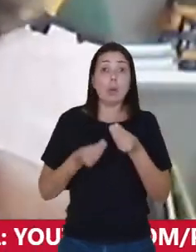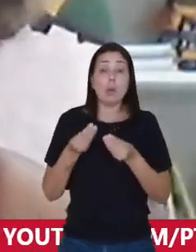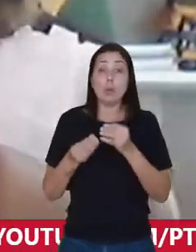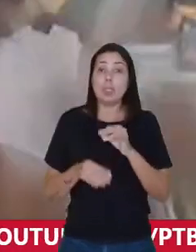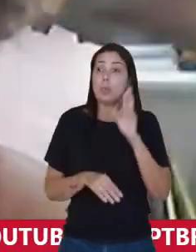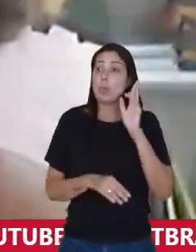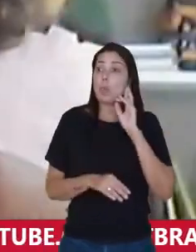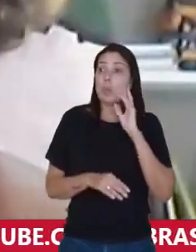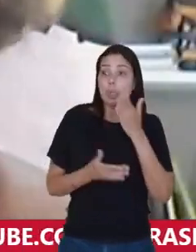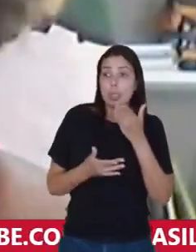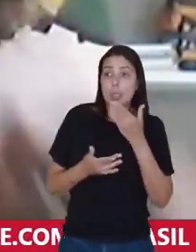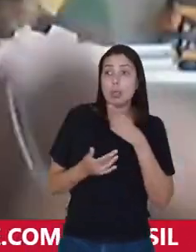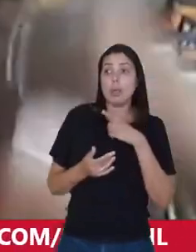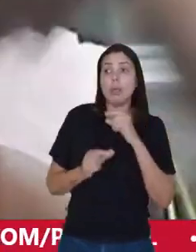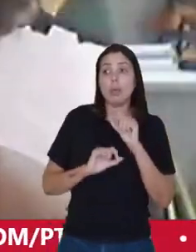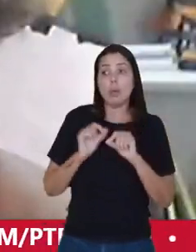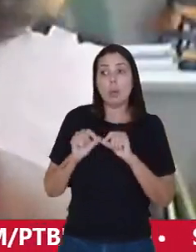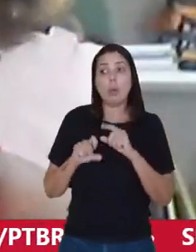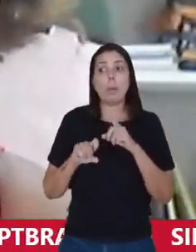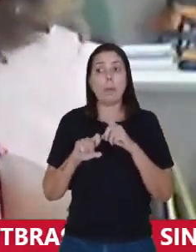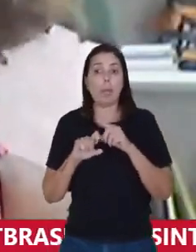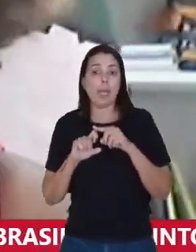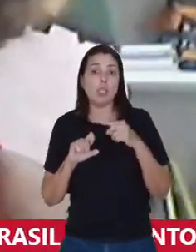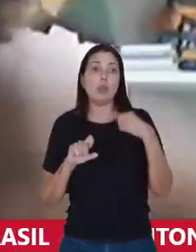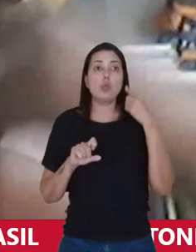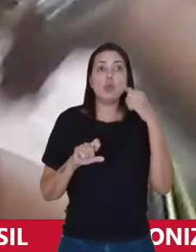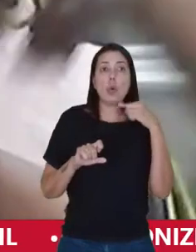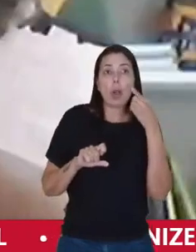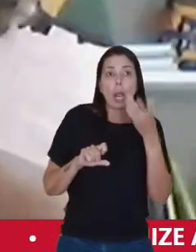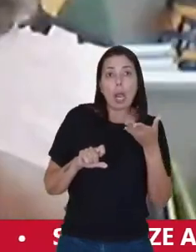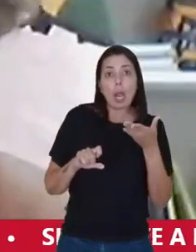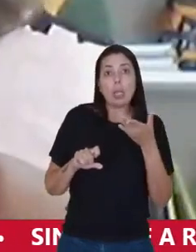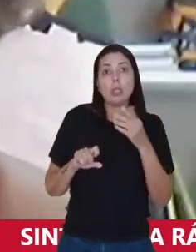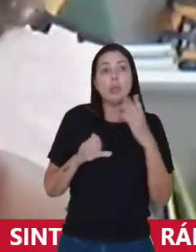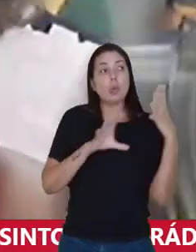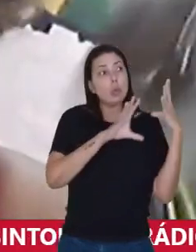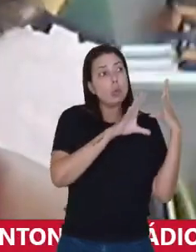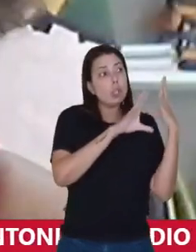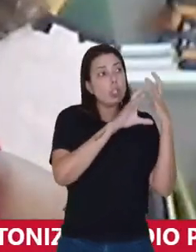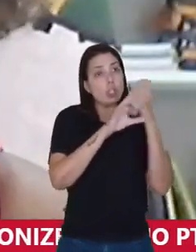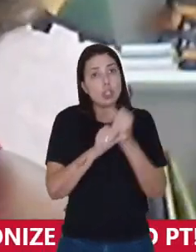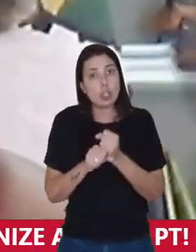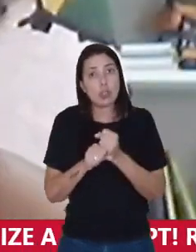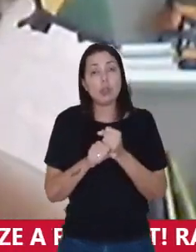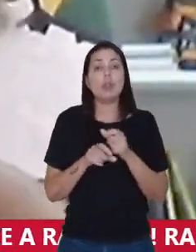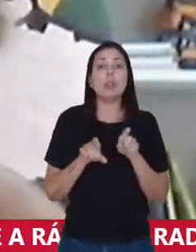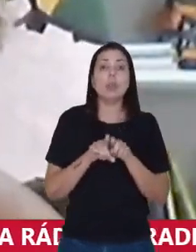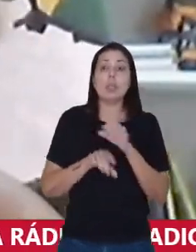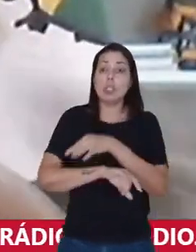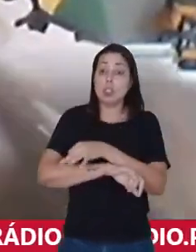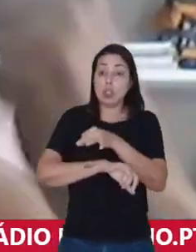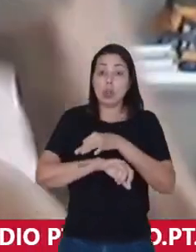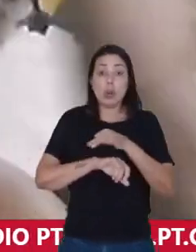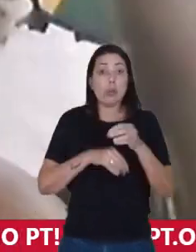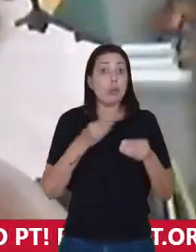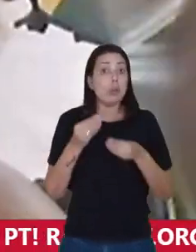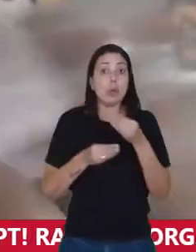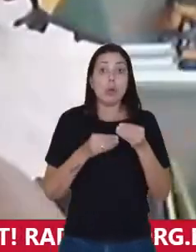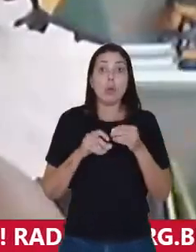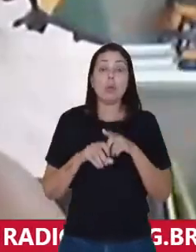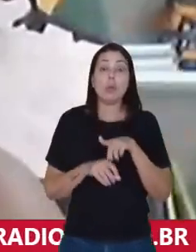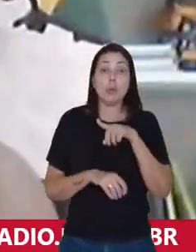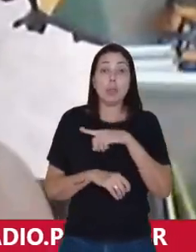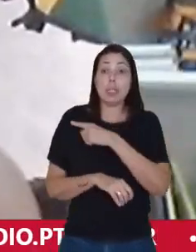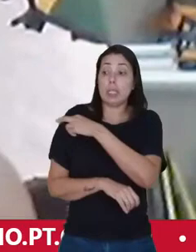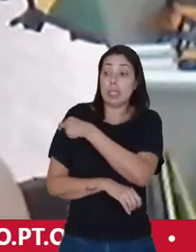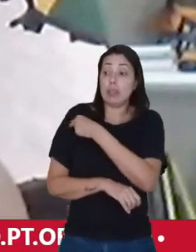escuto falar, eu médico, eu advogado, eu engenheiro, eu geógrafo, eu enfermeiro,